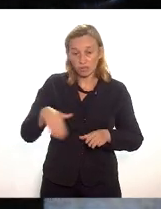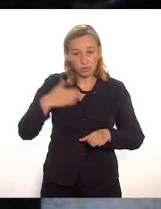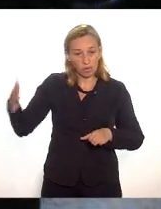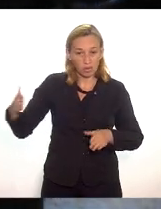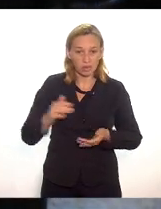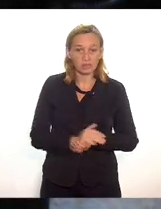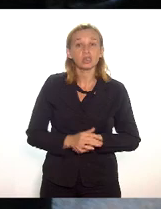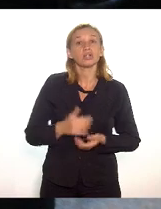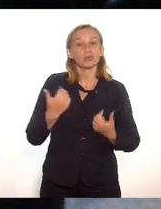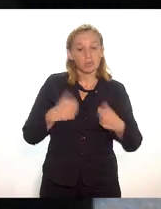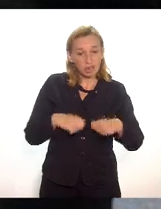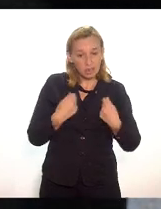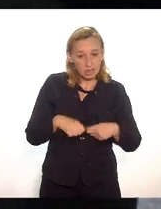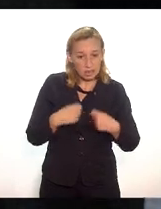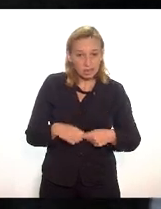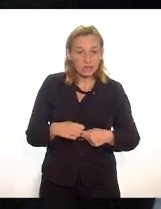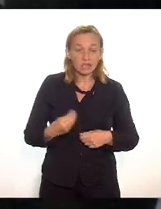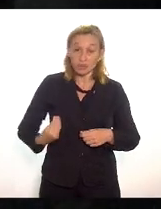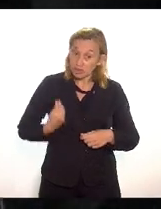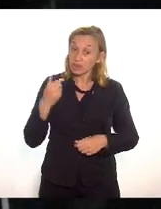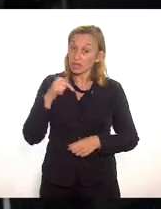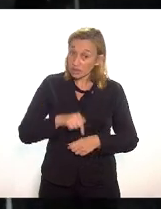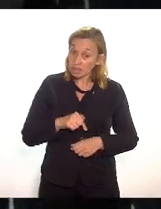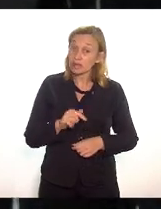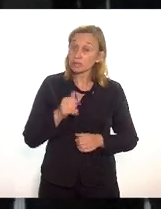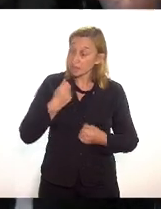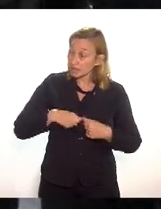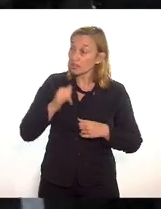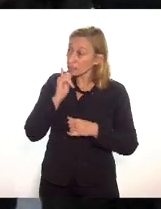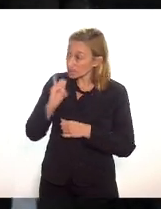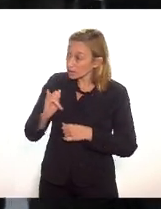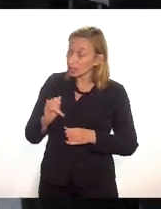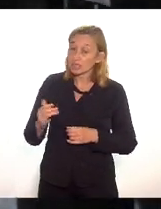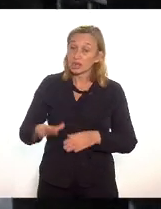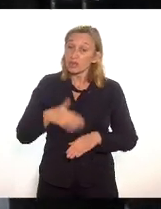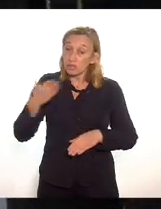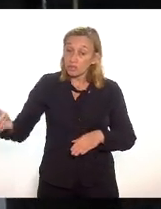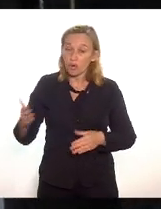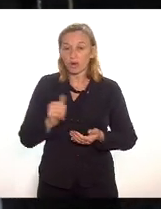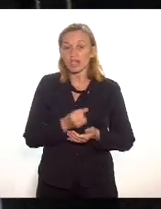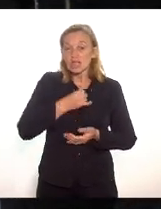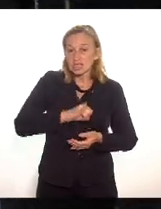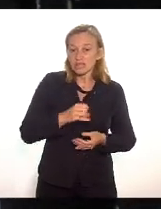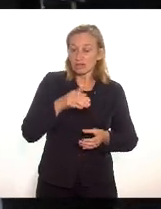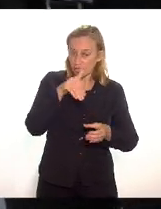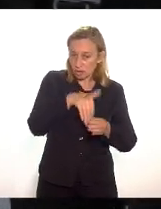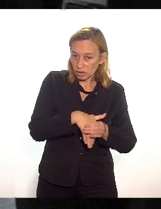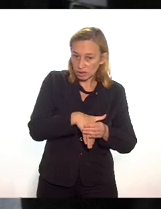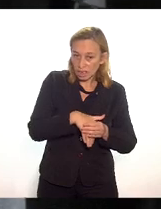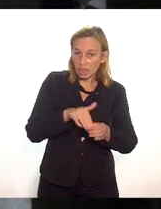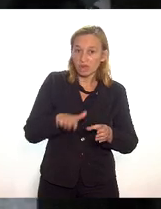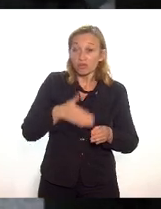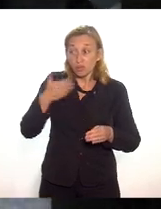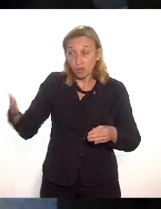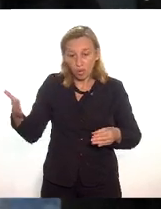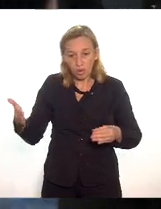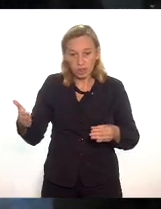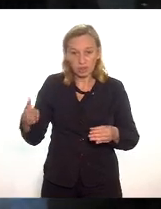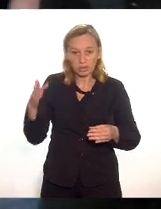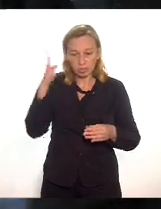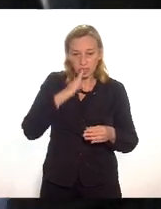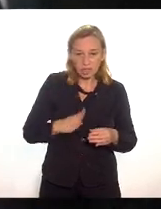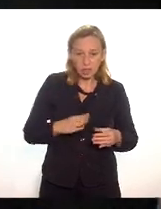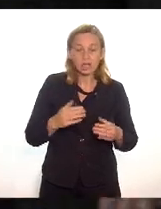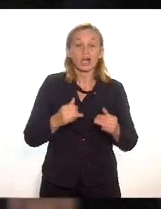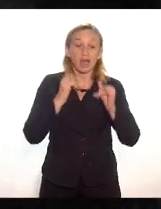Ele tem que comunicar, inclusive, que estaria fora. Porque se ele vai votar estando fora, a casa tem que